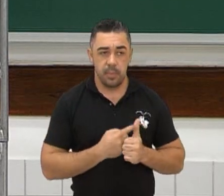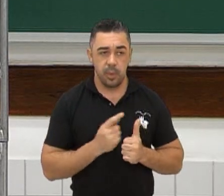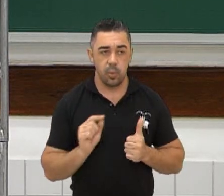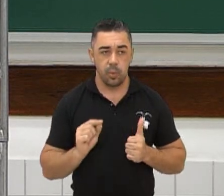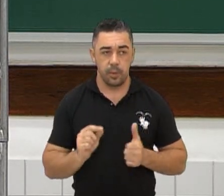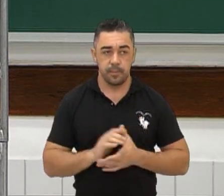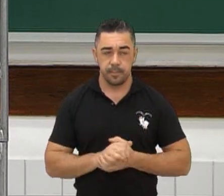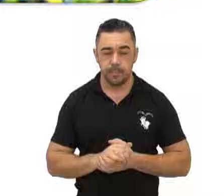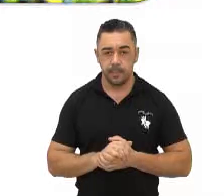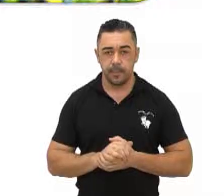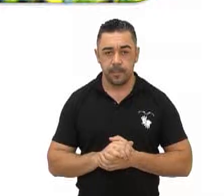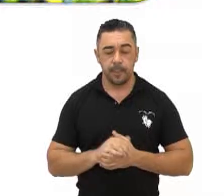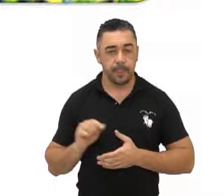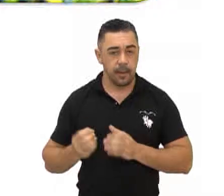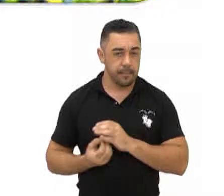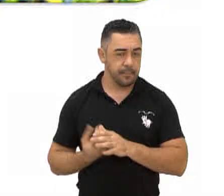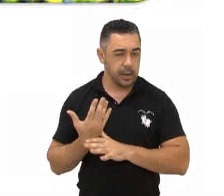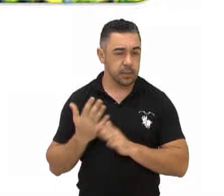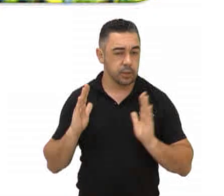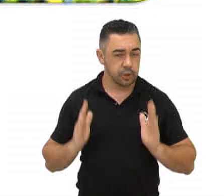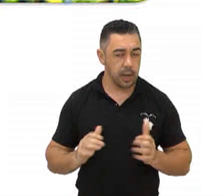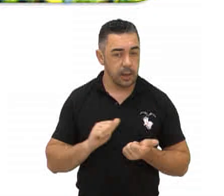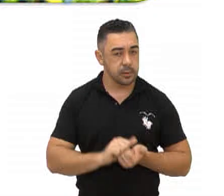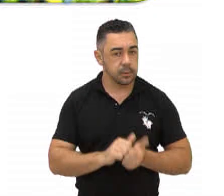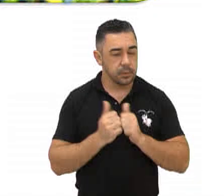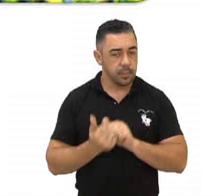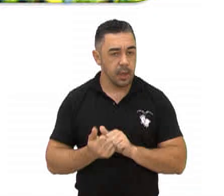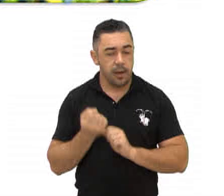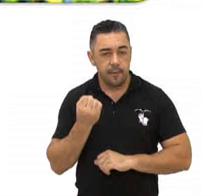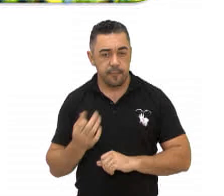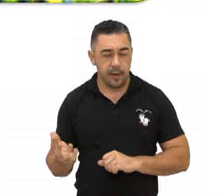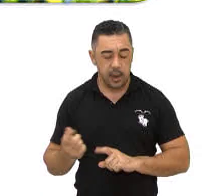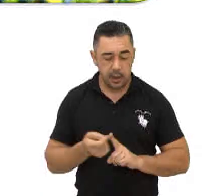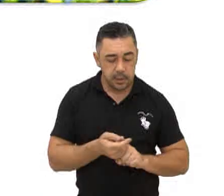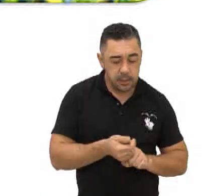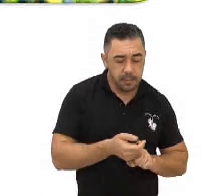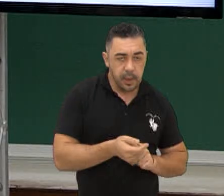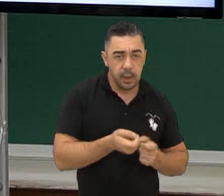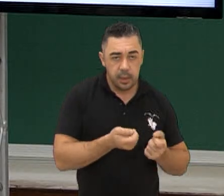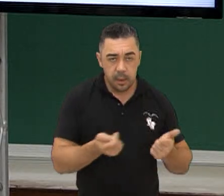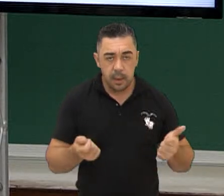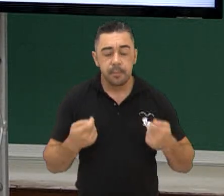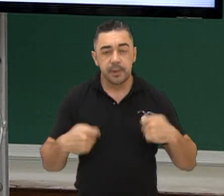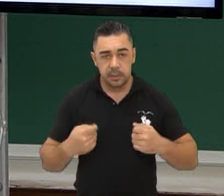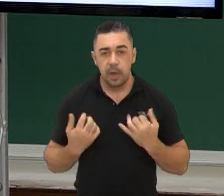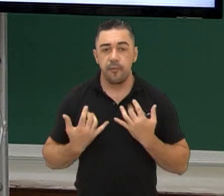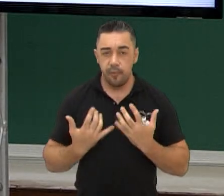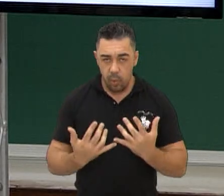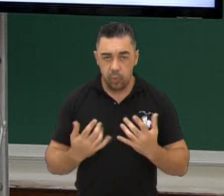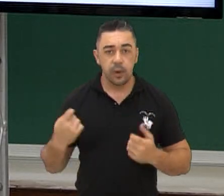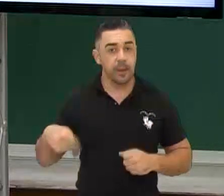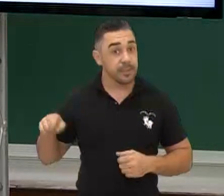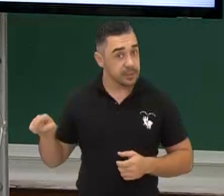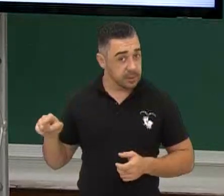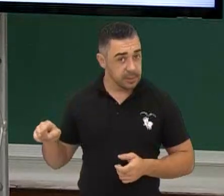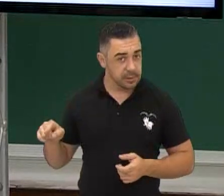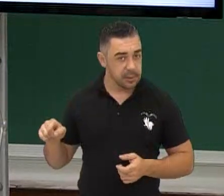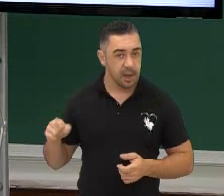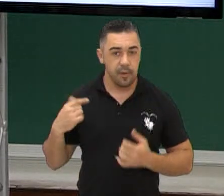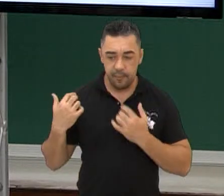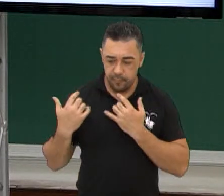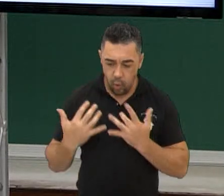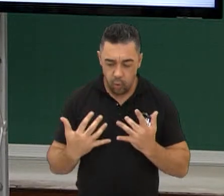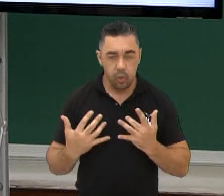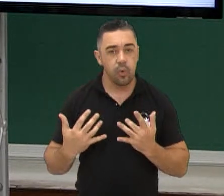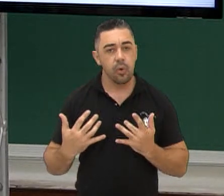ó. As plantas elas já são adaptadas, várias dessas sementes elas precisam do fogo para germinar. Tá? Então, quando aparece o